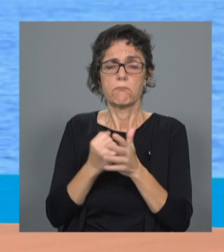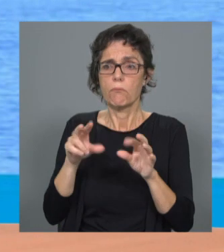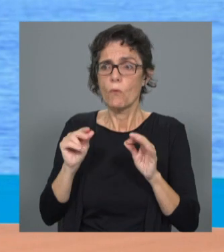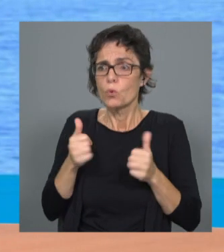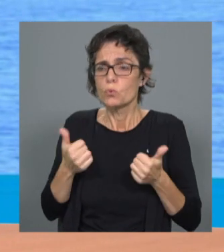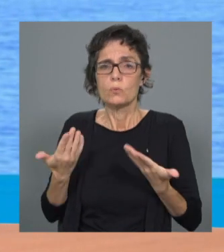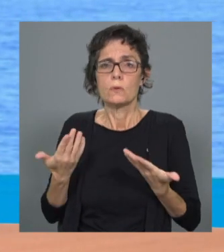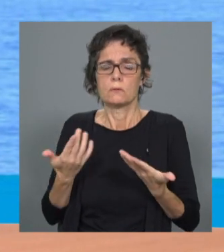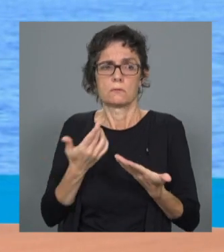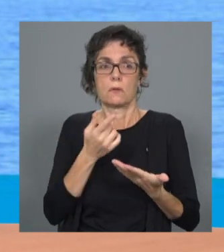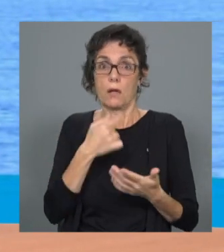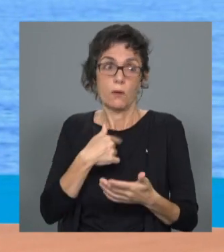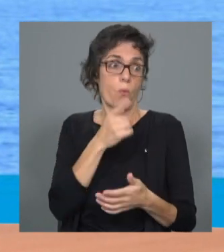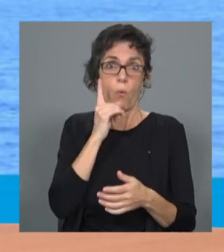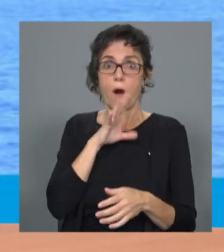mas não foi suficiente.